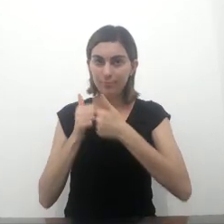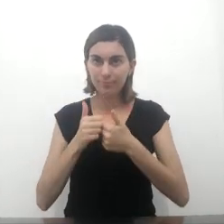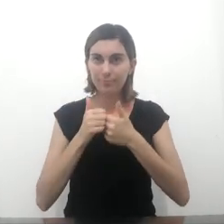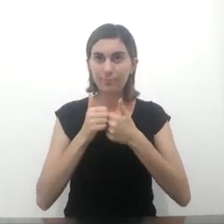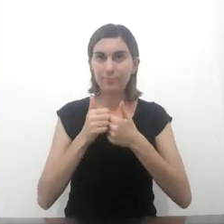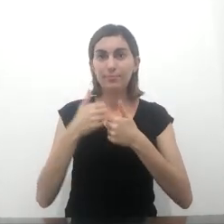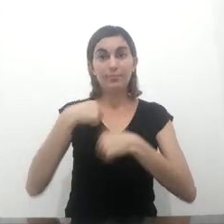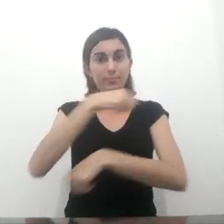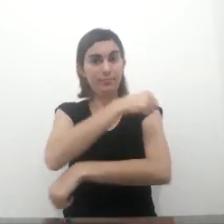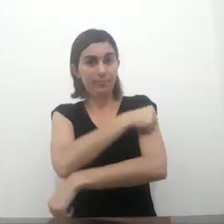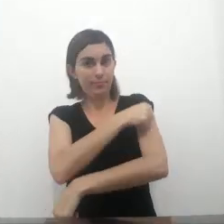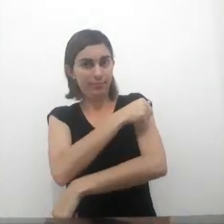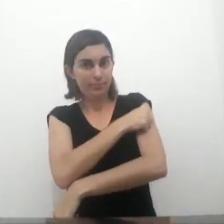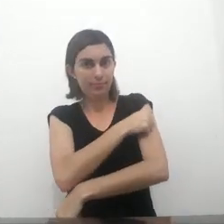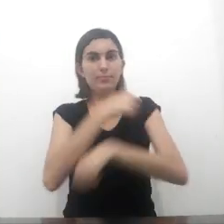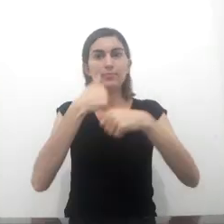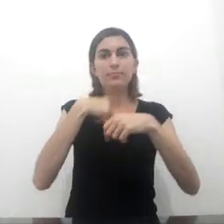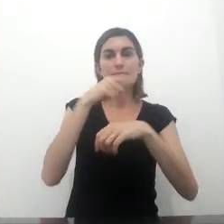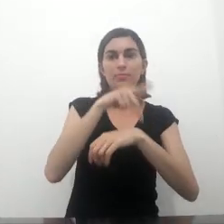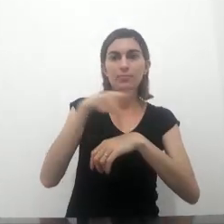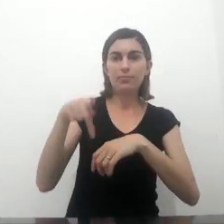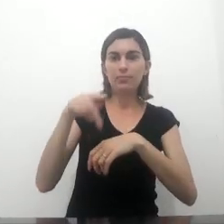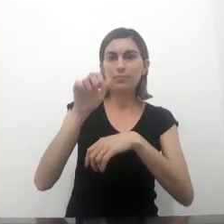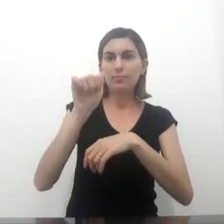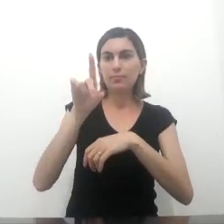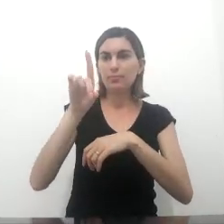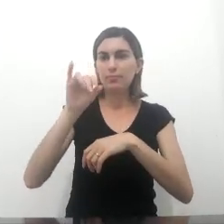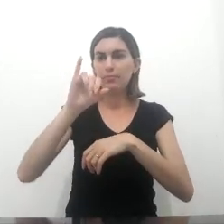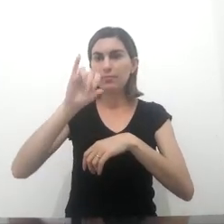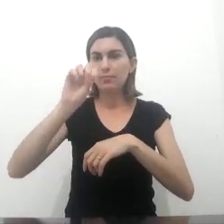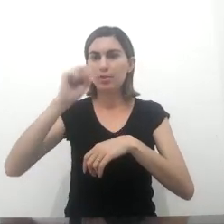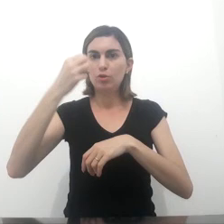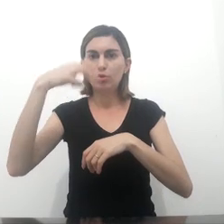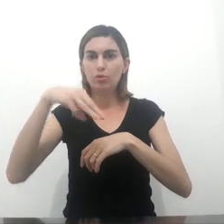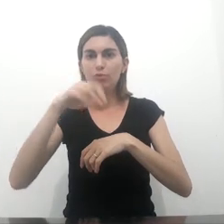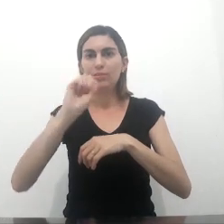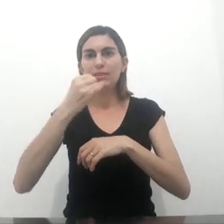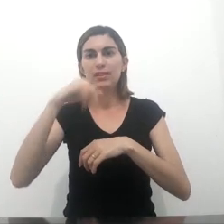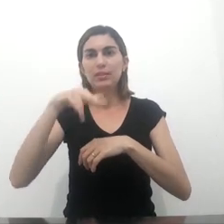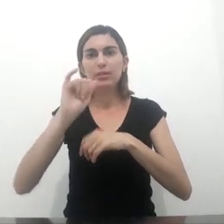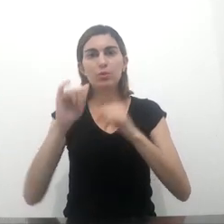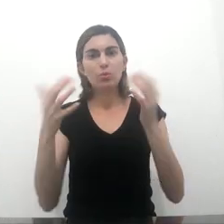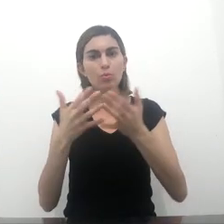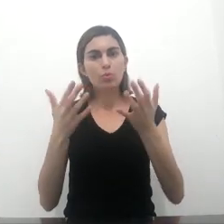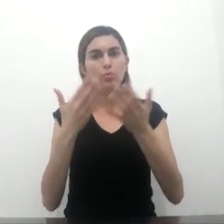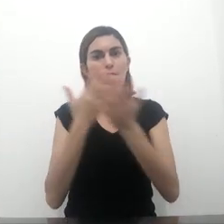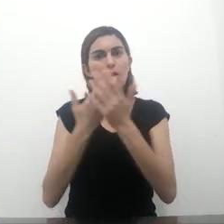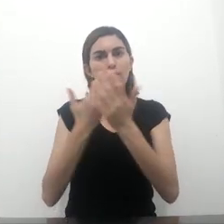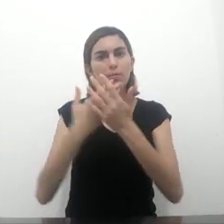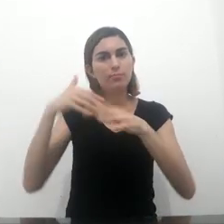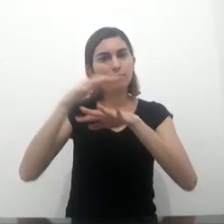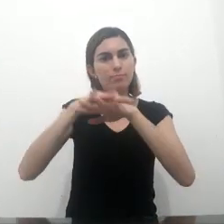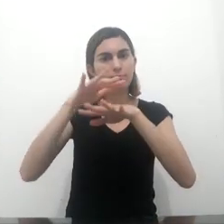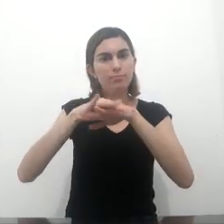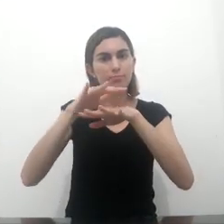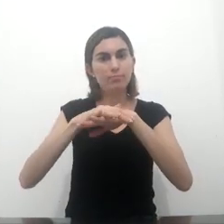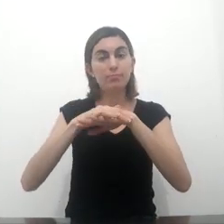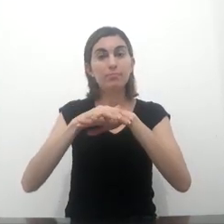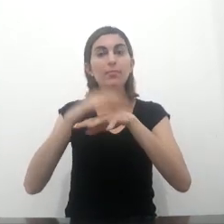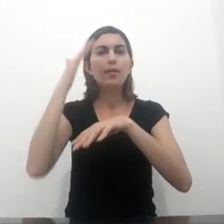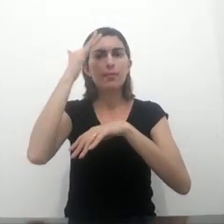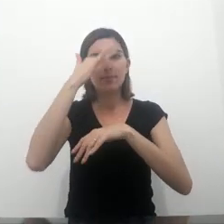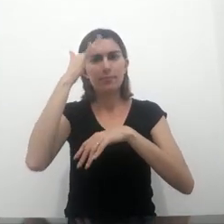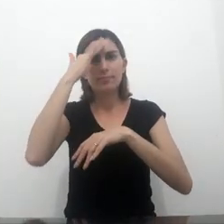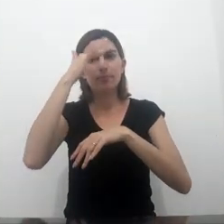Fala pessoal do oitavo ano, eu sou o professor Adson Sinício e hoje iremos ter uma aula de matemática